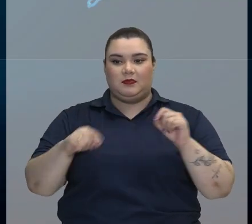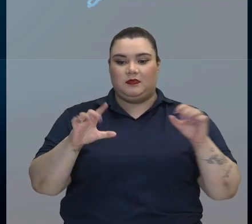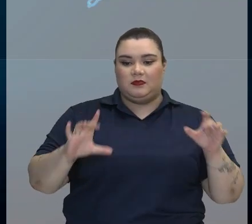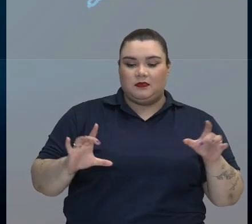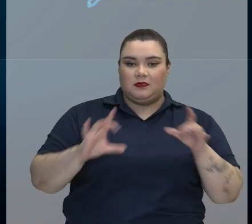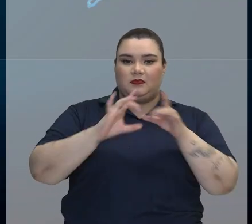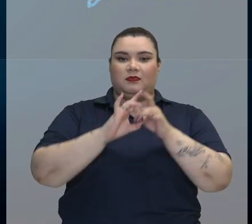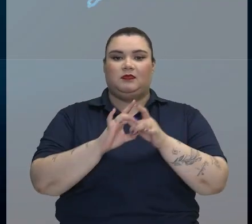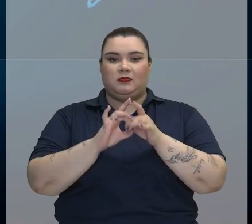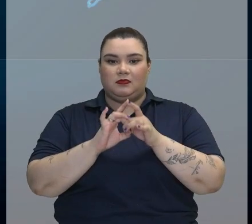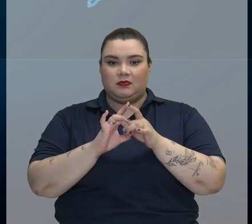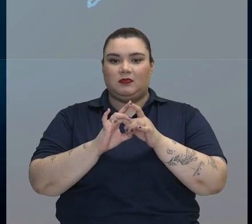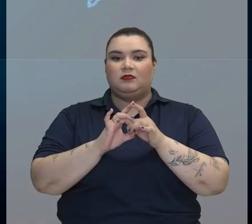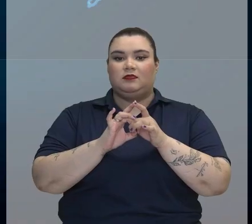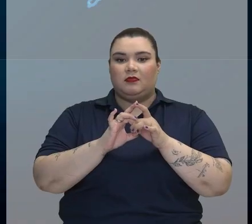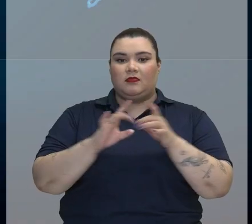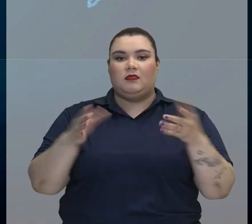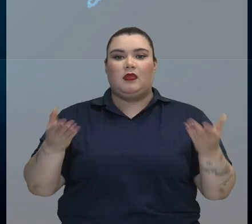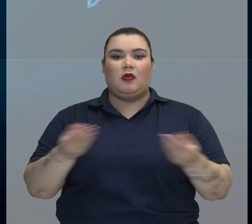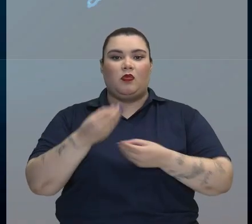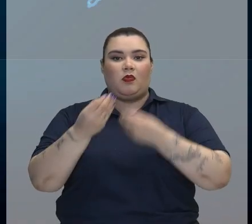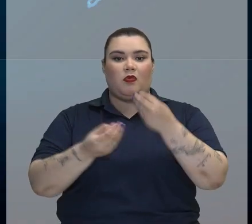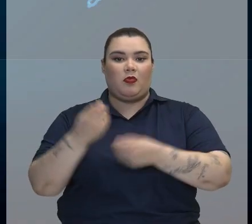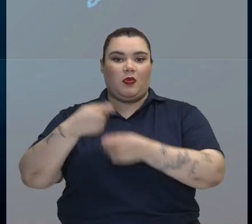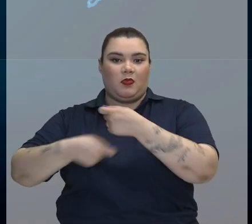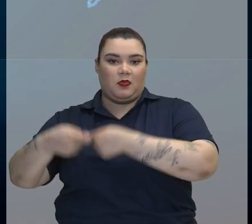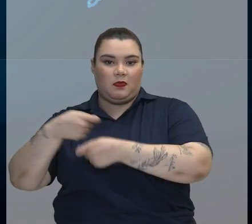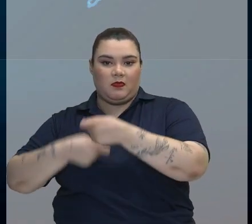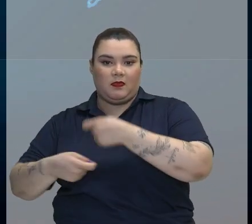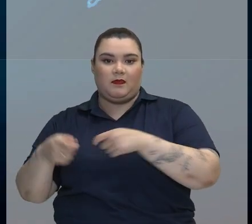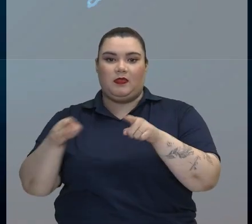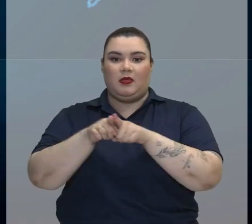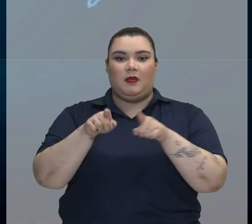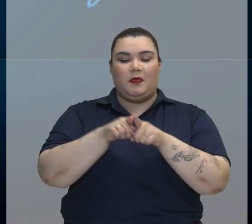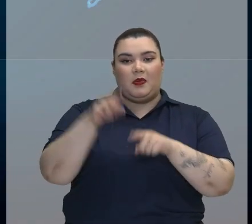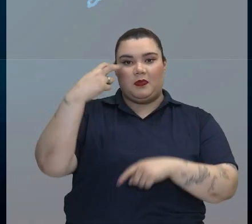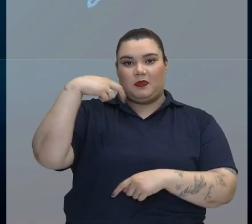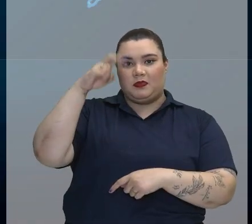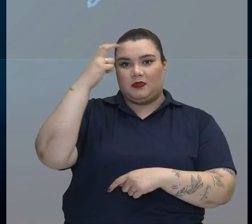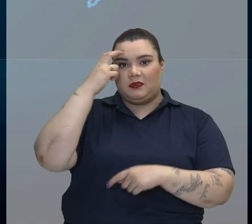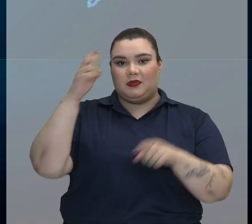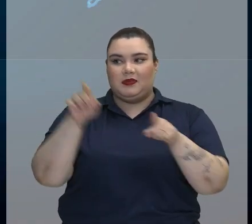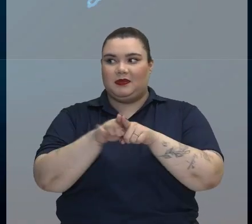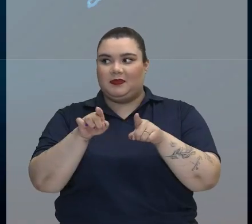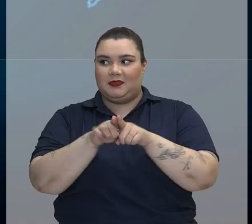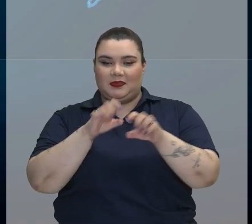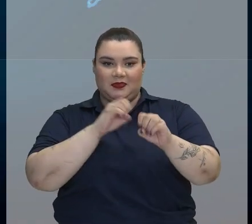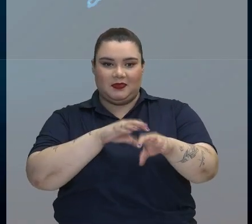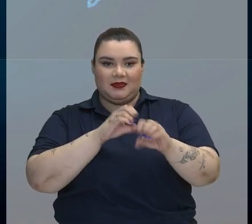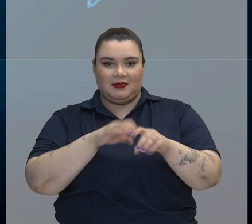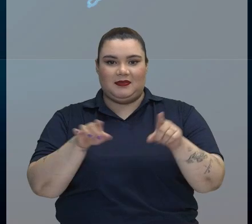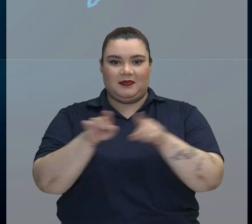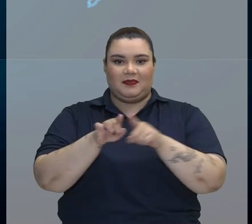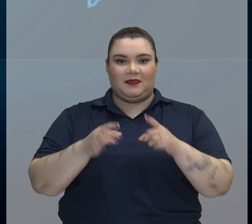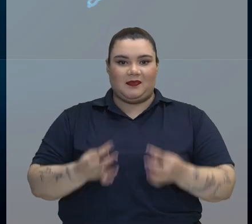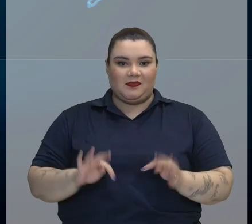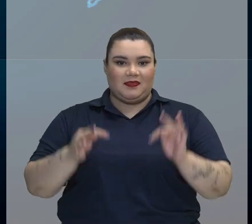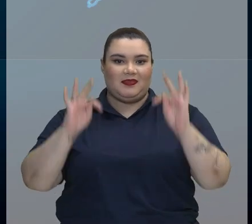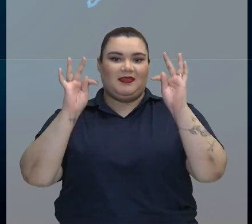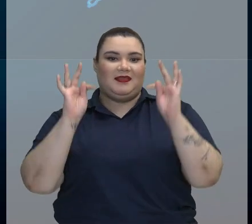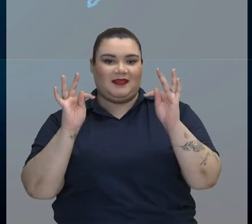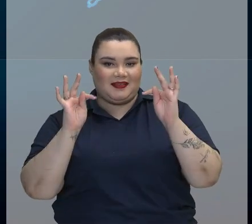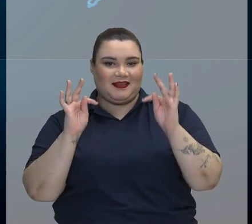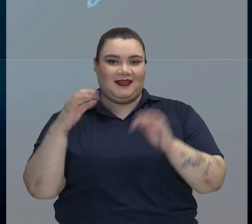essa conexão, tanto com a economia, como a cultura, como a educação e a tecnologia. Então, o processo